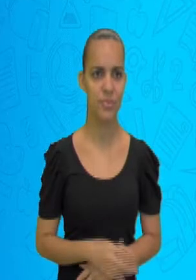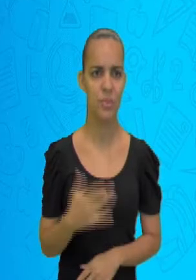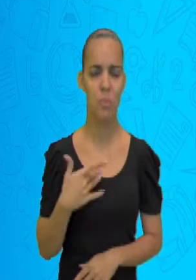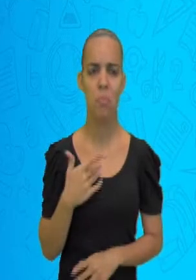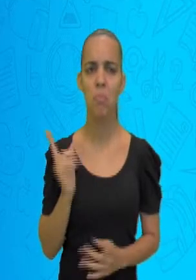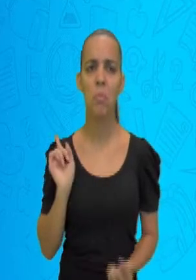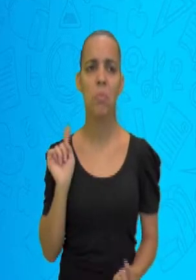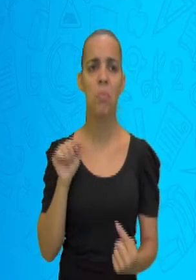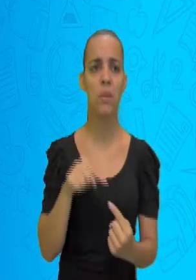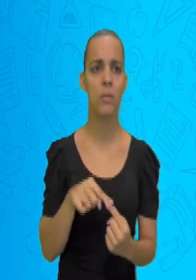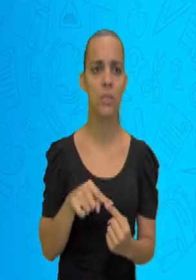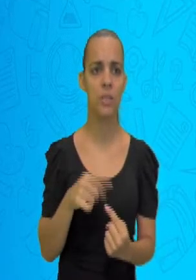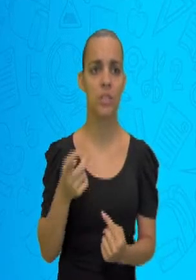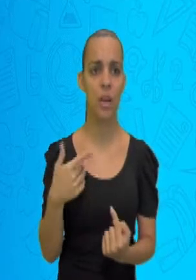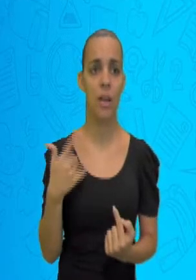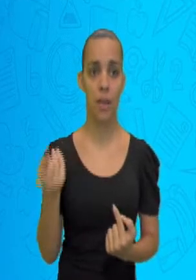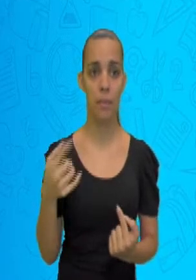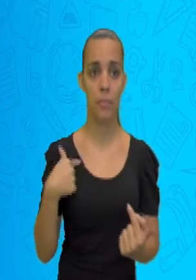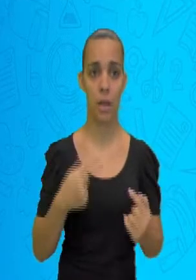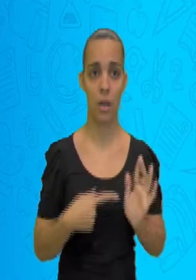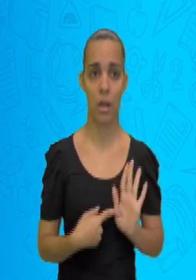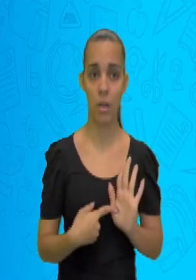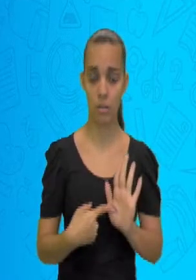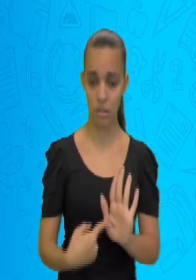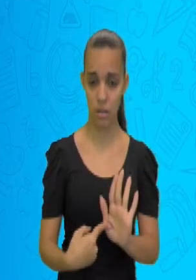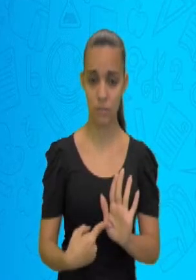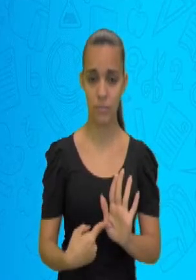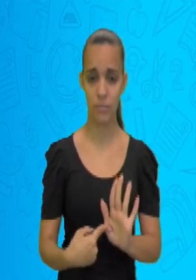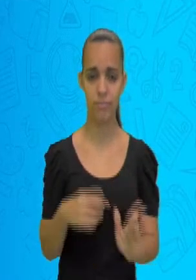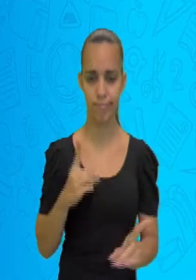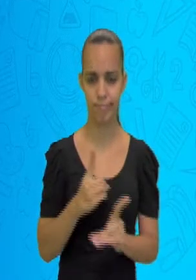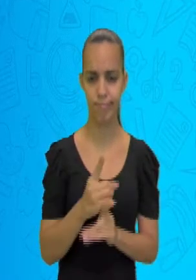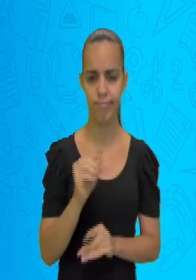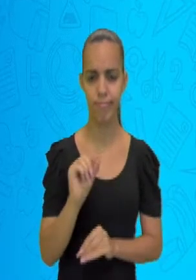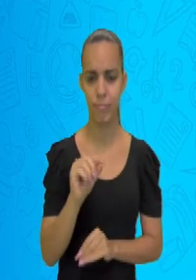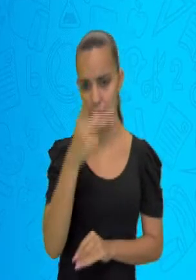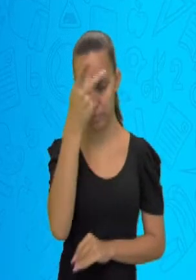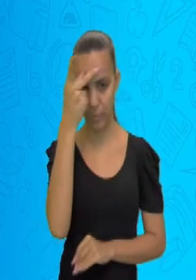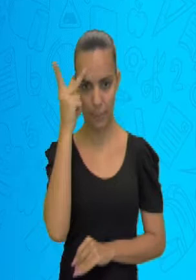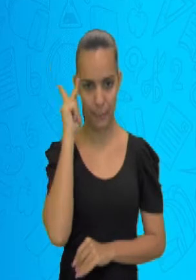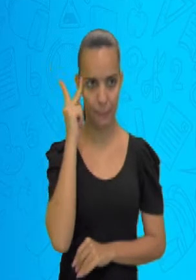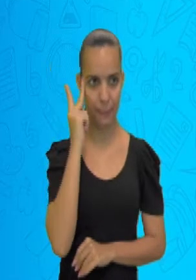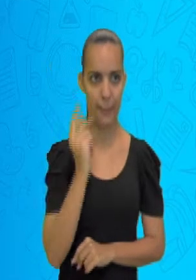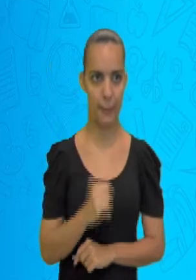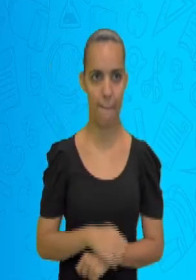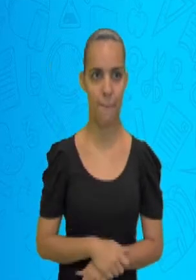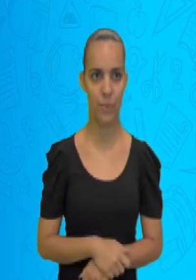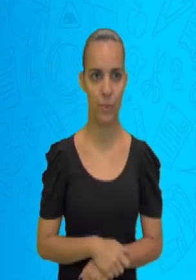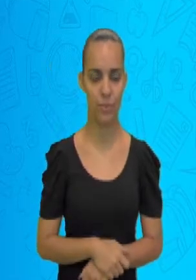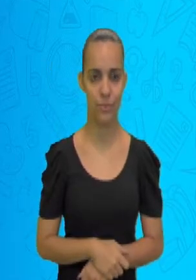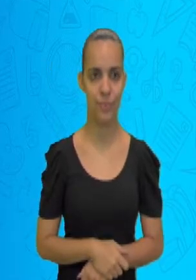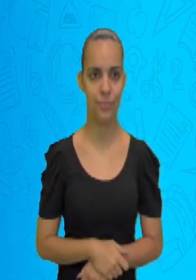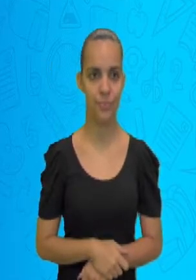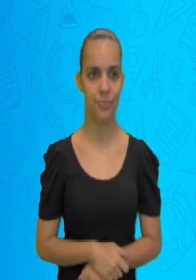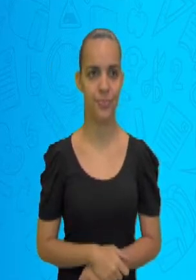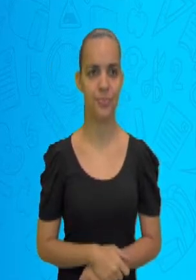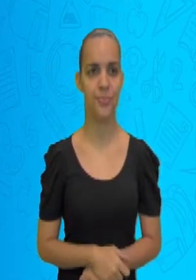finalidade desse texto é para identificar a pessoa do retrato, da